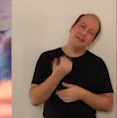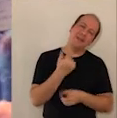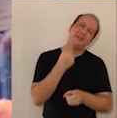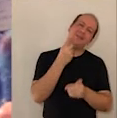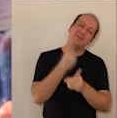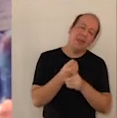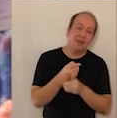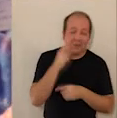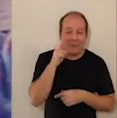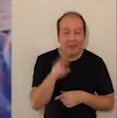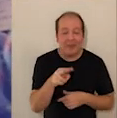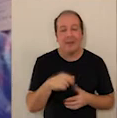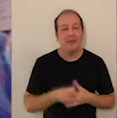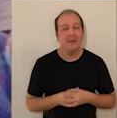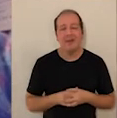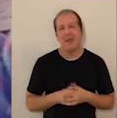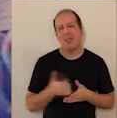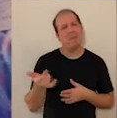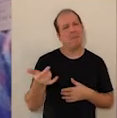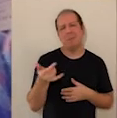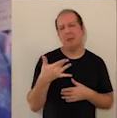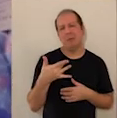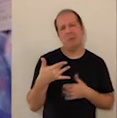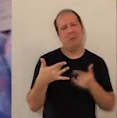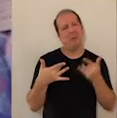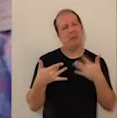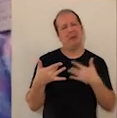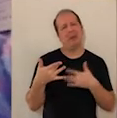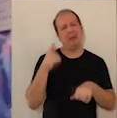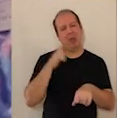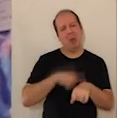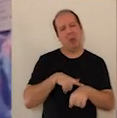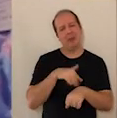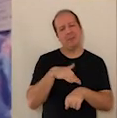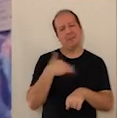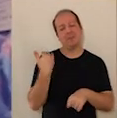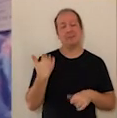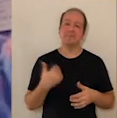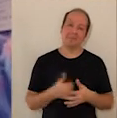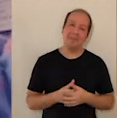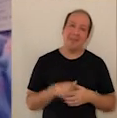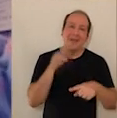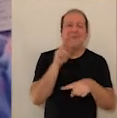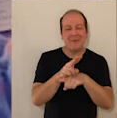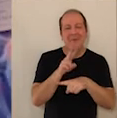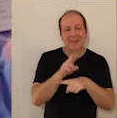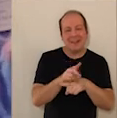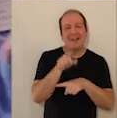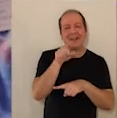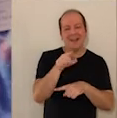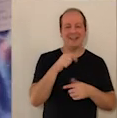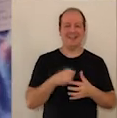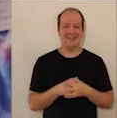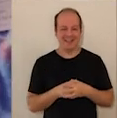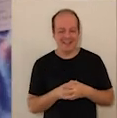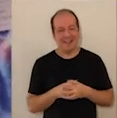mim. Não me abandone na hora da morte. Eu vou cuidar do senhor e afastar